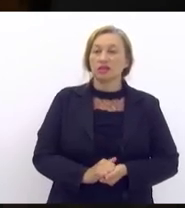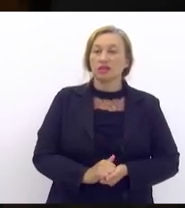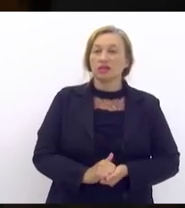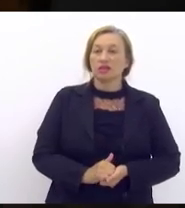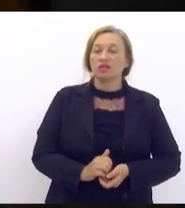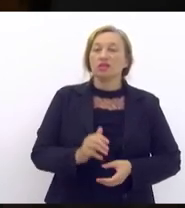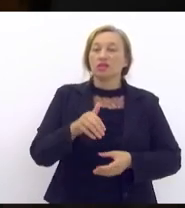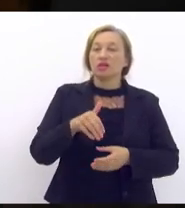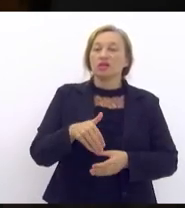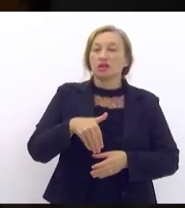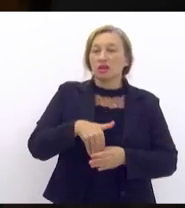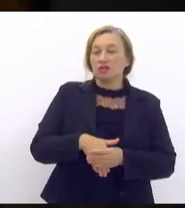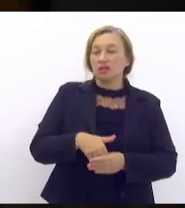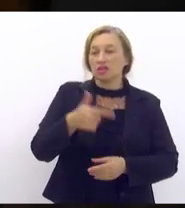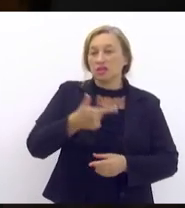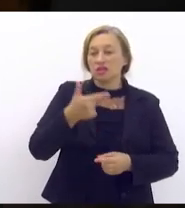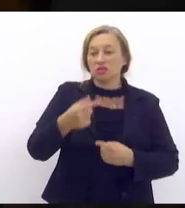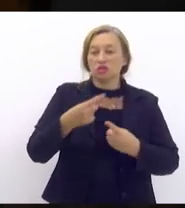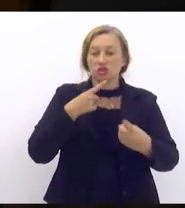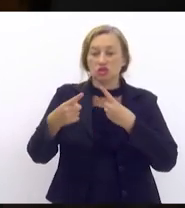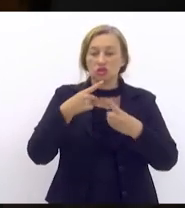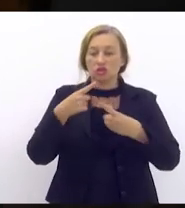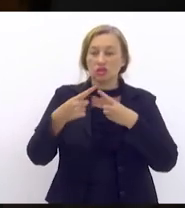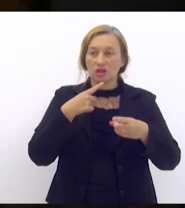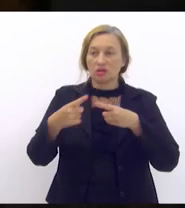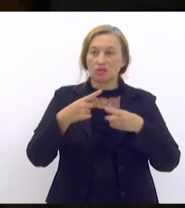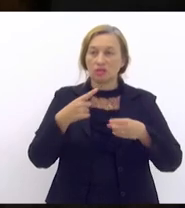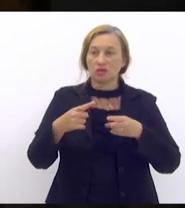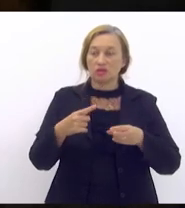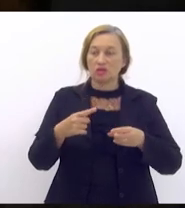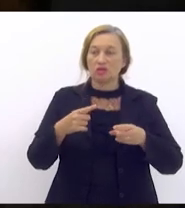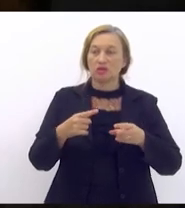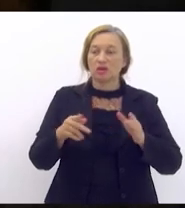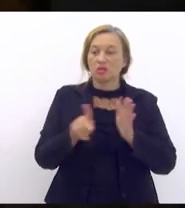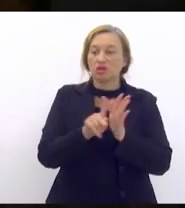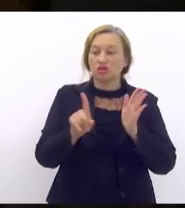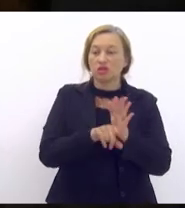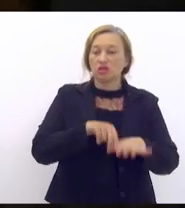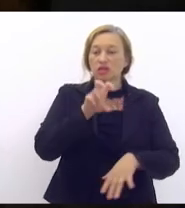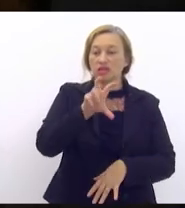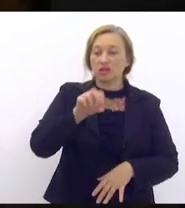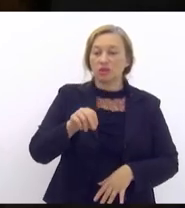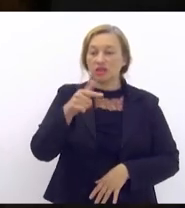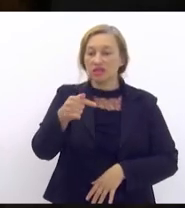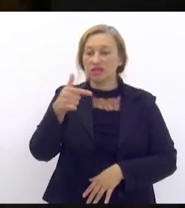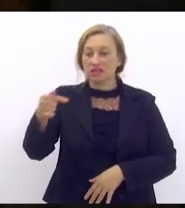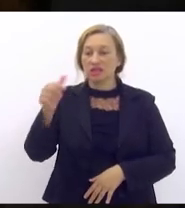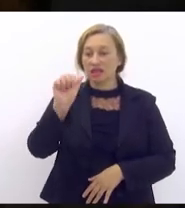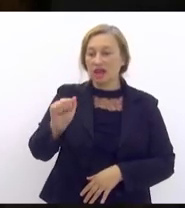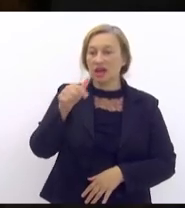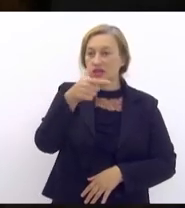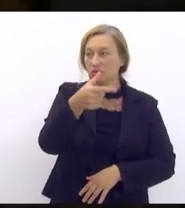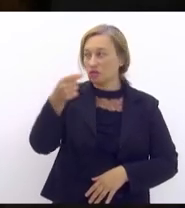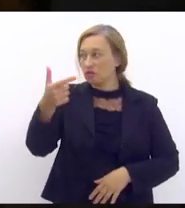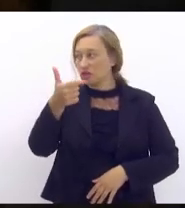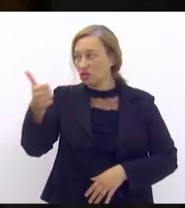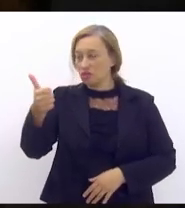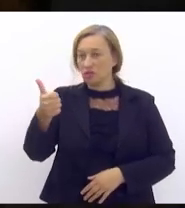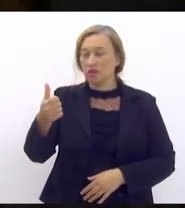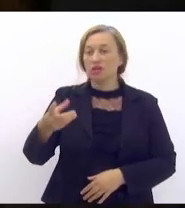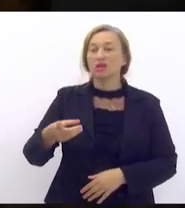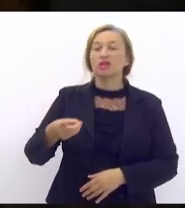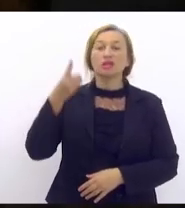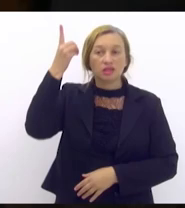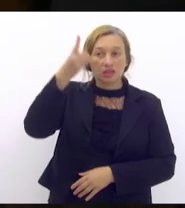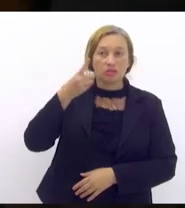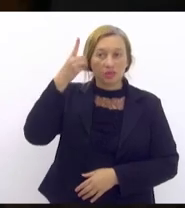ordinária, em votação em segunda discussão, redação do vencido assim emendada. Projeto de lei número 577-A, de 2021, de